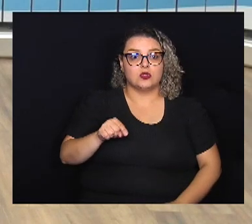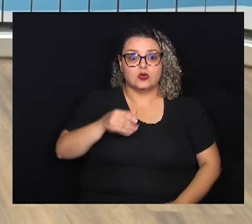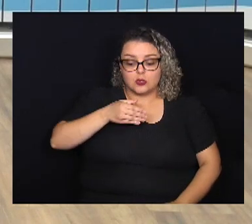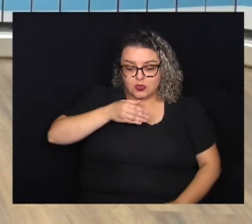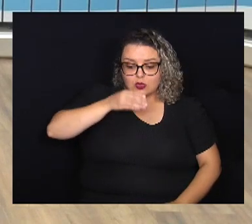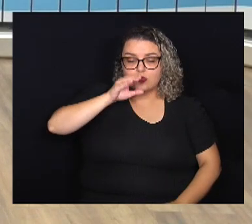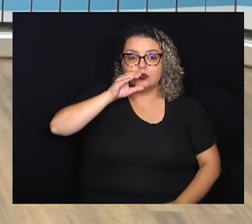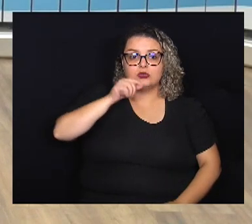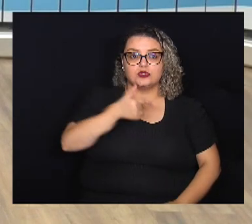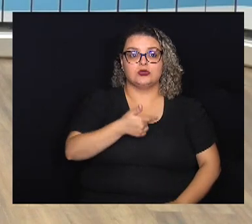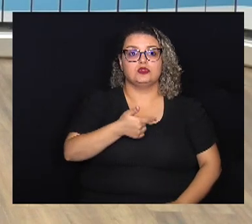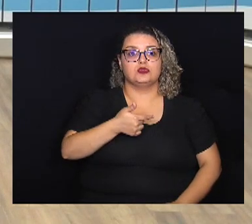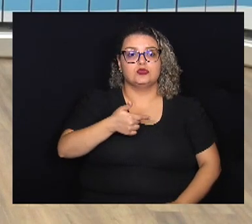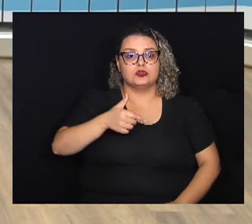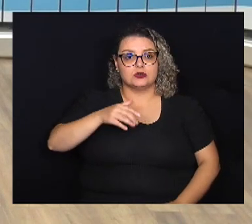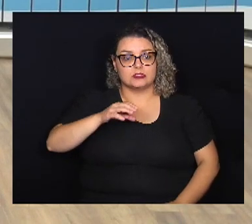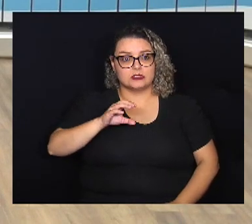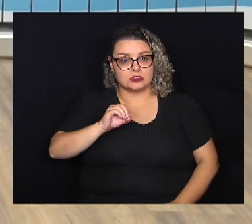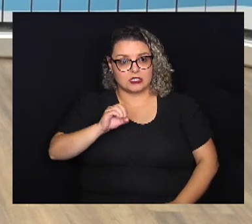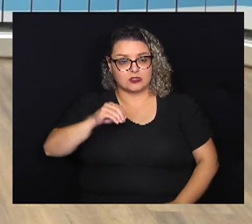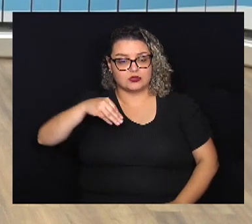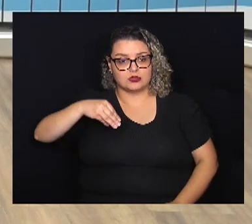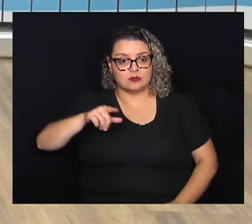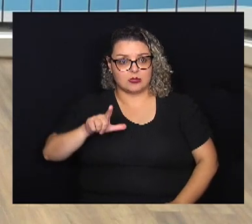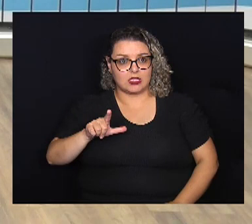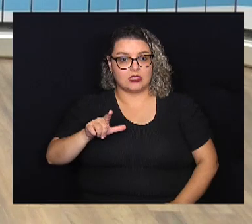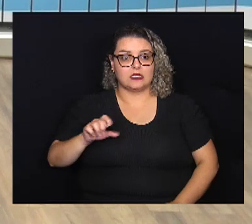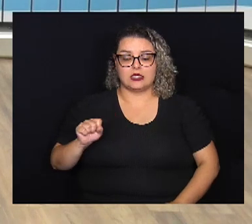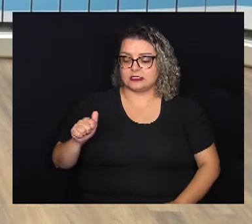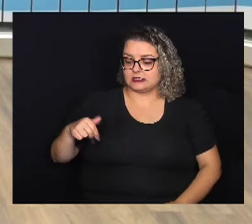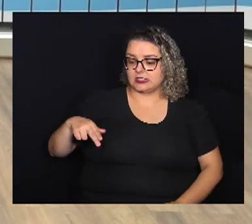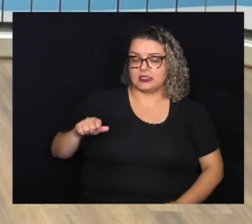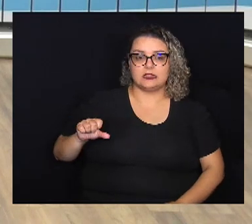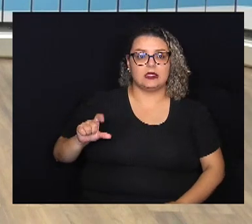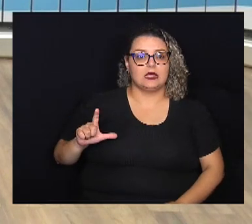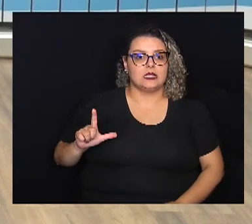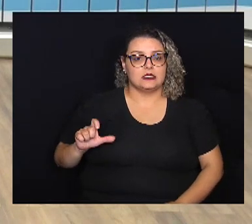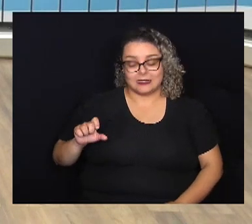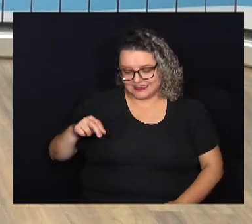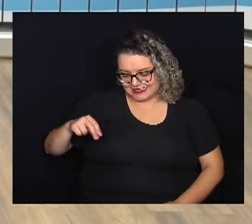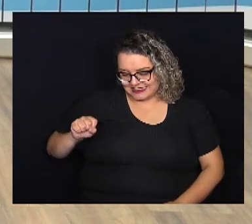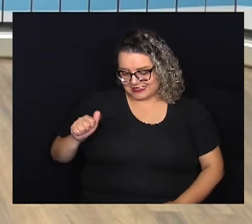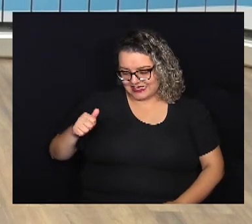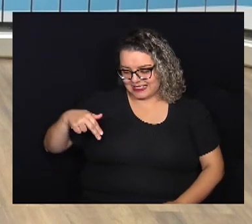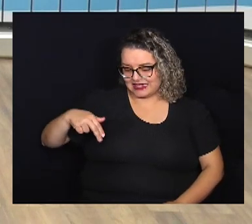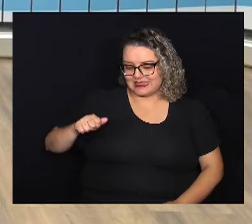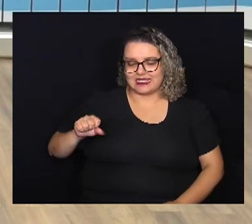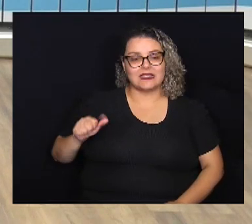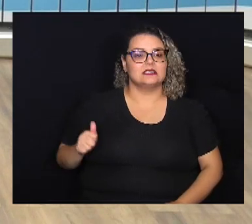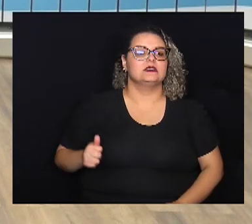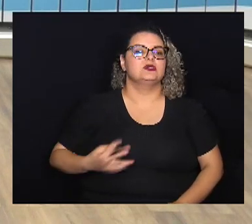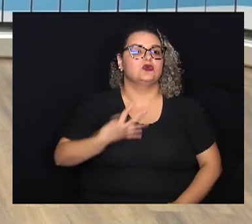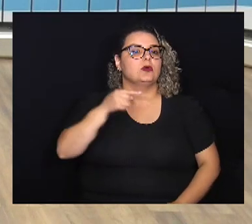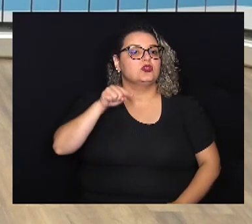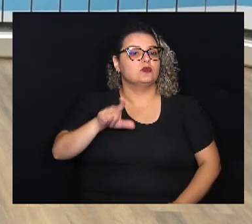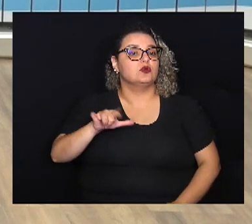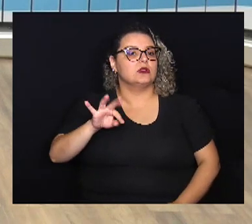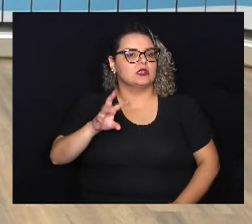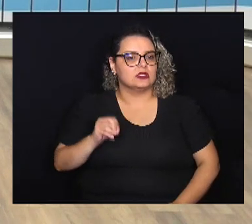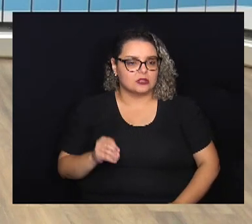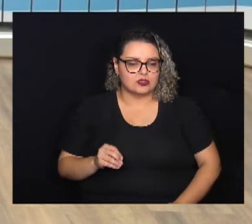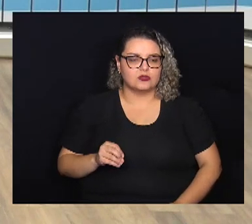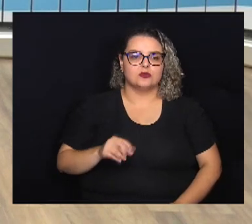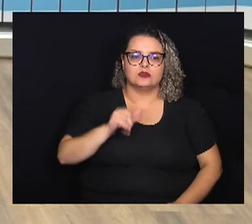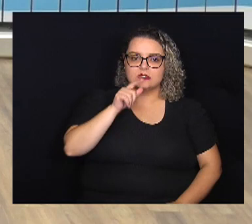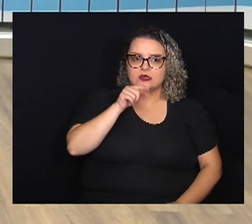200 ml da Sanasa, totalizando 4 mil litros de água potável. E, na manhã desta terça-feira, já um